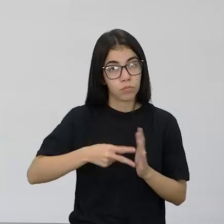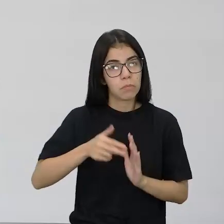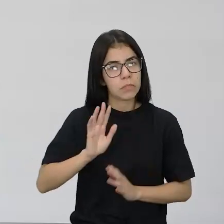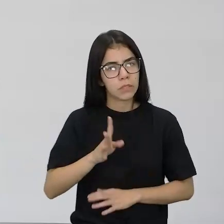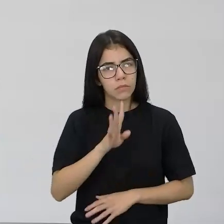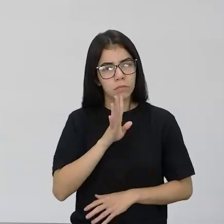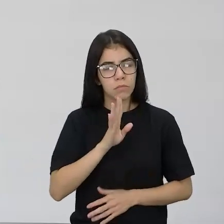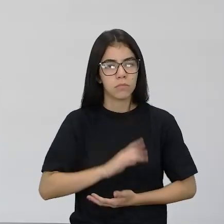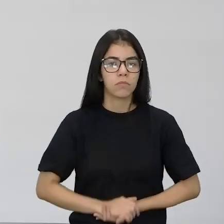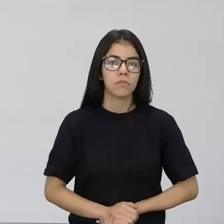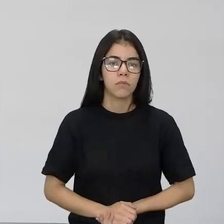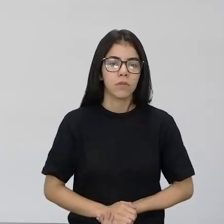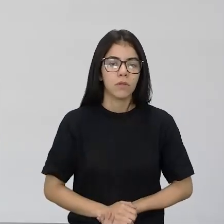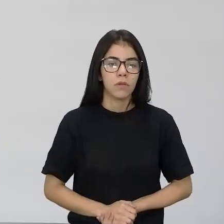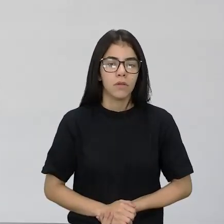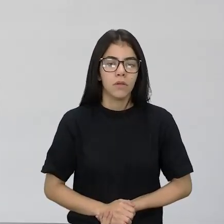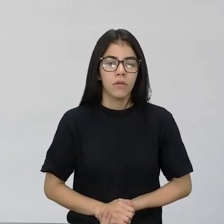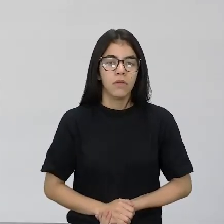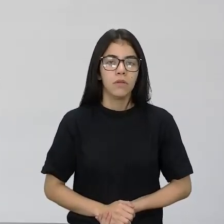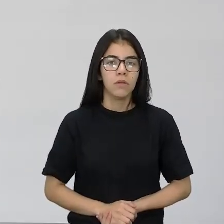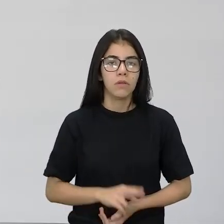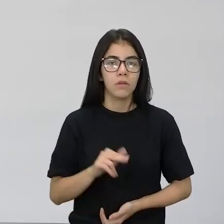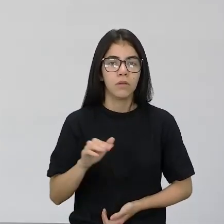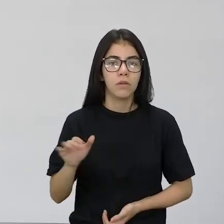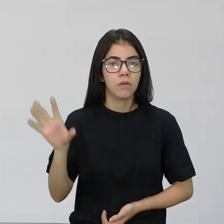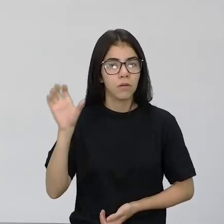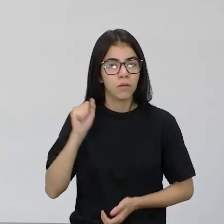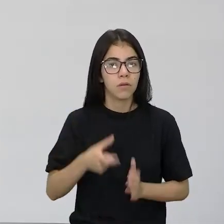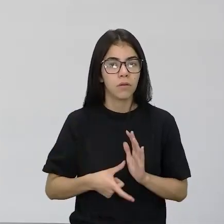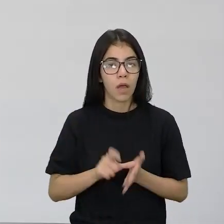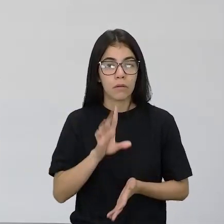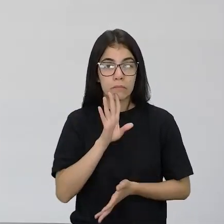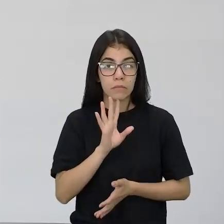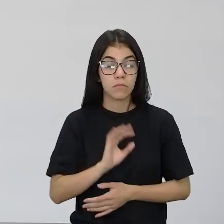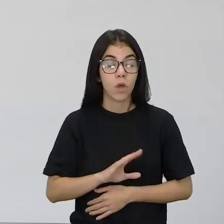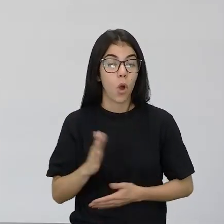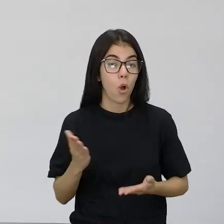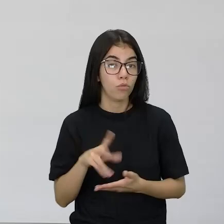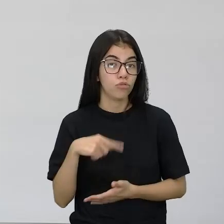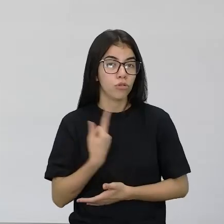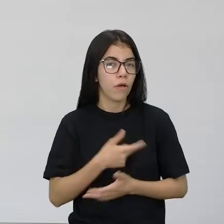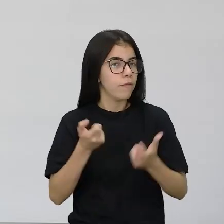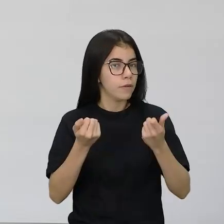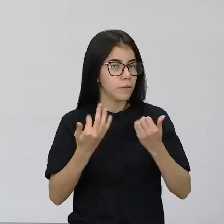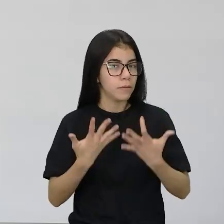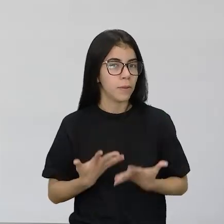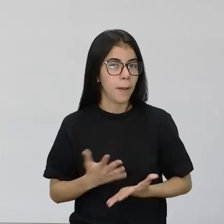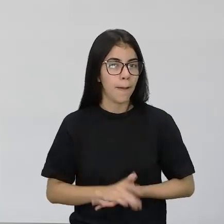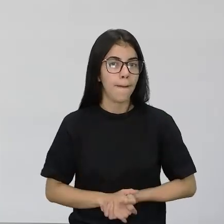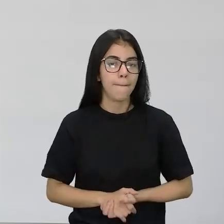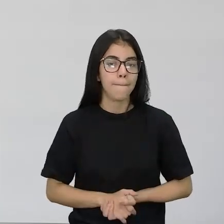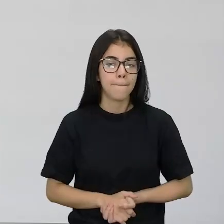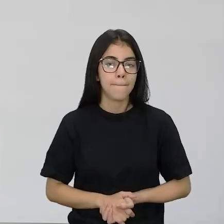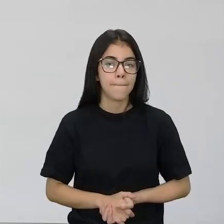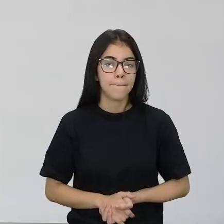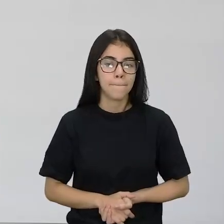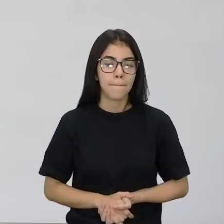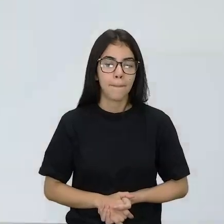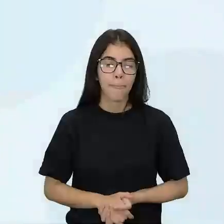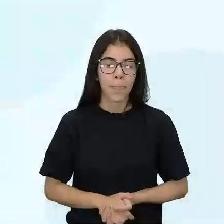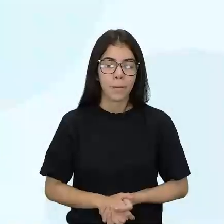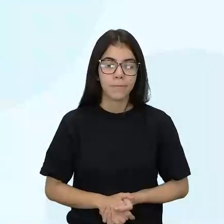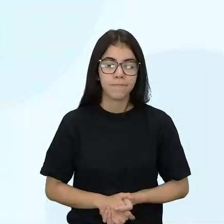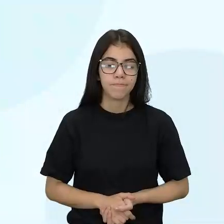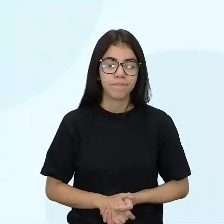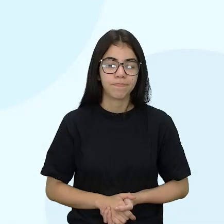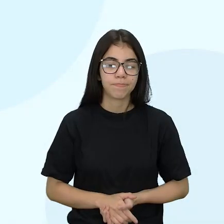ou menos? Nunca ouviu falar? Então, hoje nós iremos falar um pouquinho sobre a comunidade quilombola. Tudo bem? Vamos lá, olha aqui no